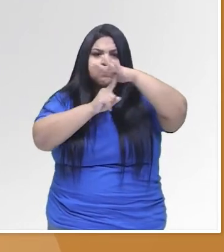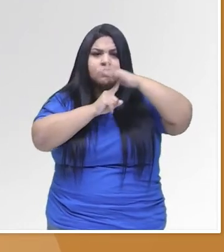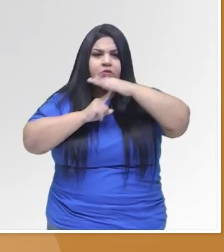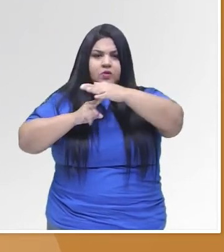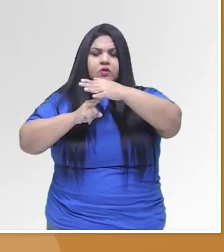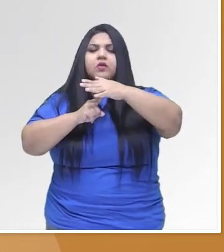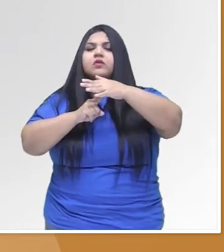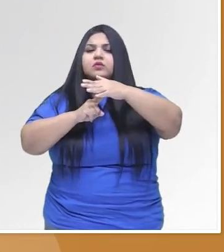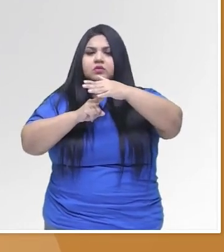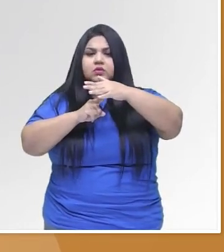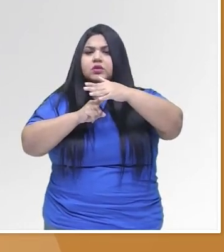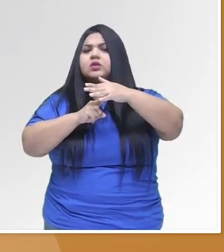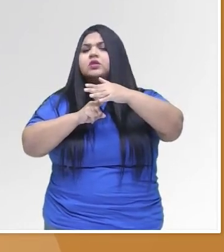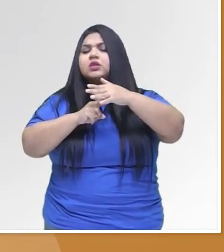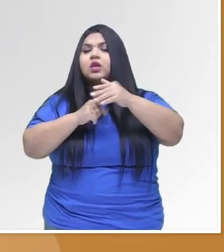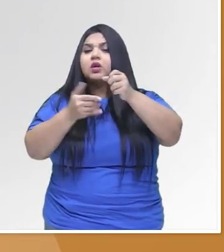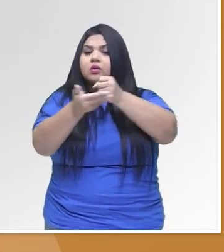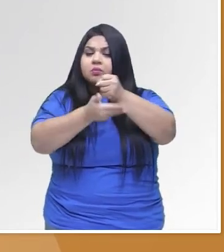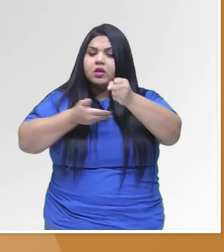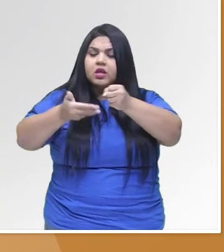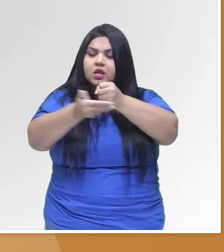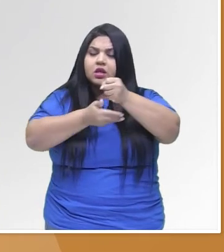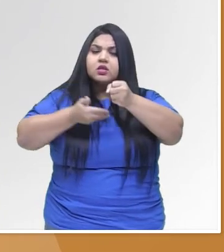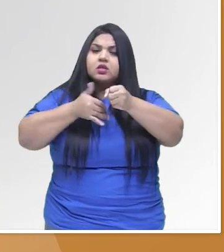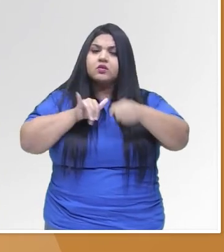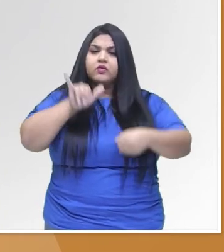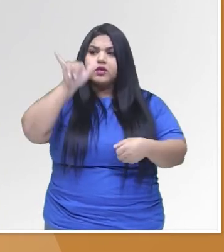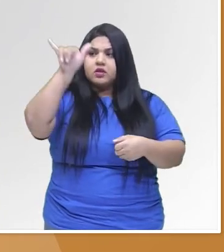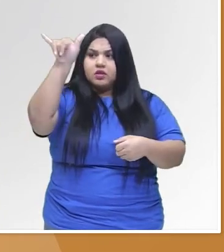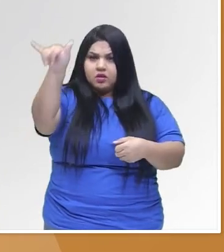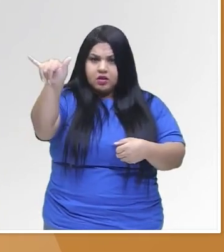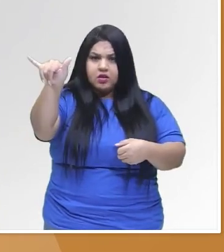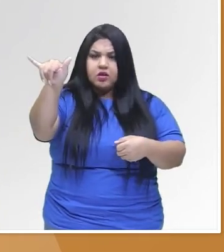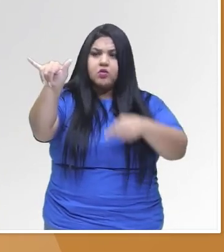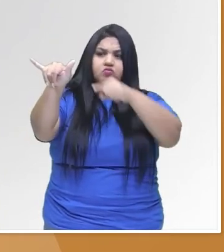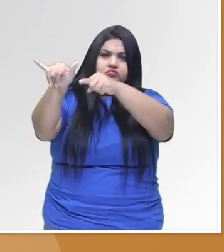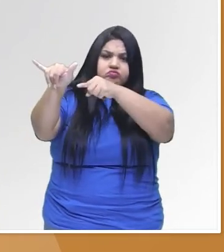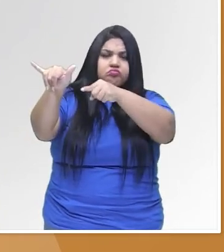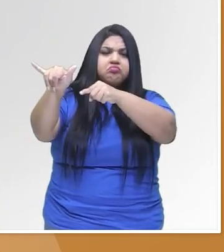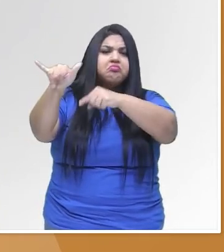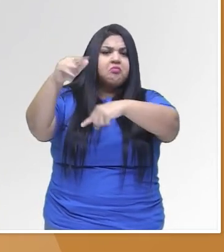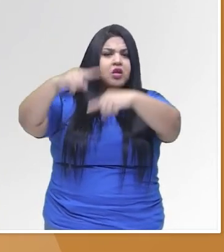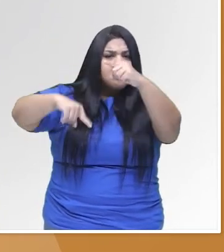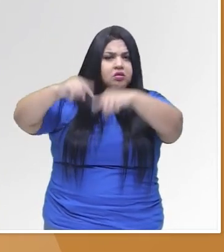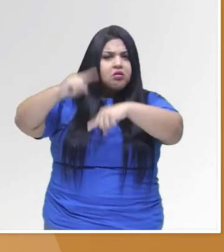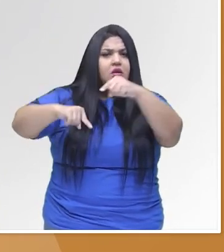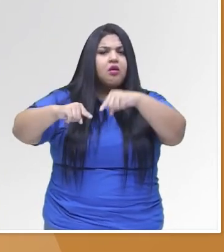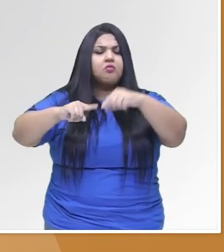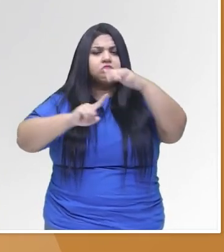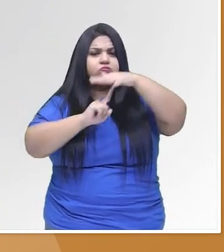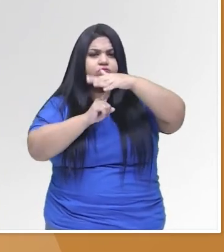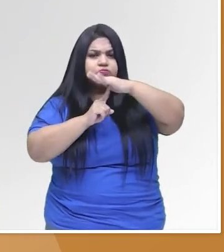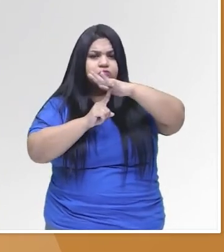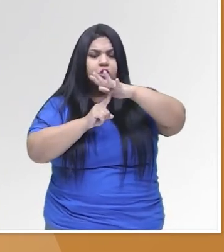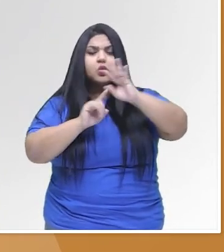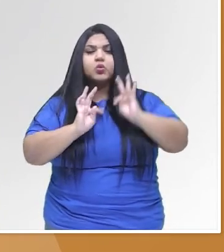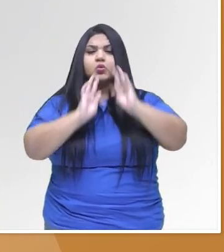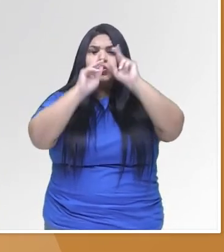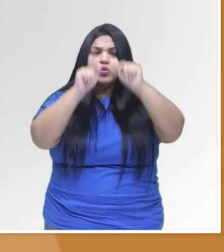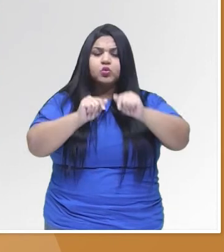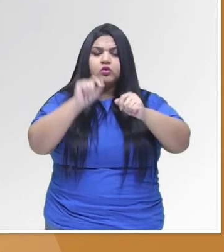aeropeças. Então, base dos aviões, de helicópteros, de aeronaves, são produzidos